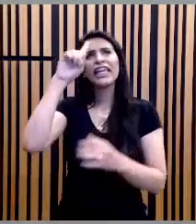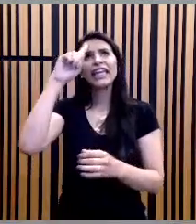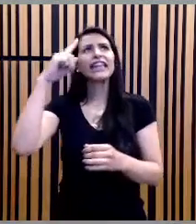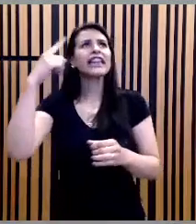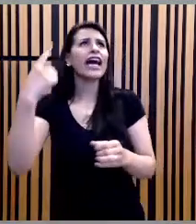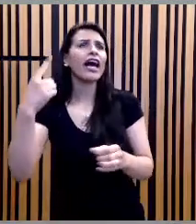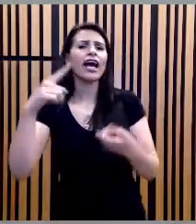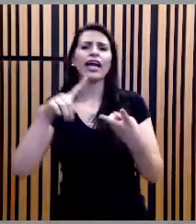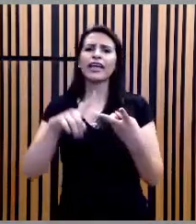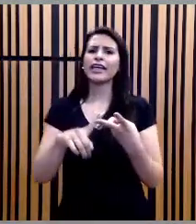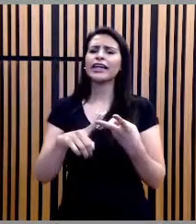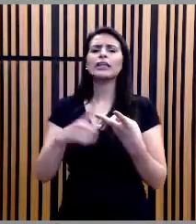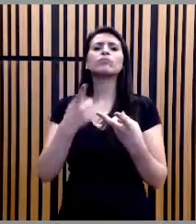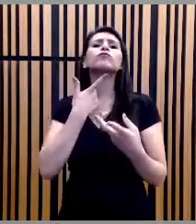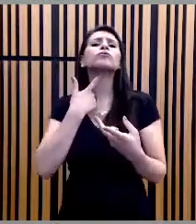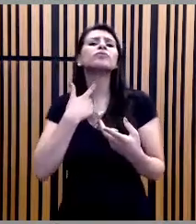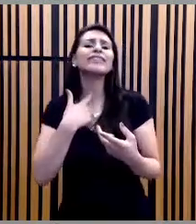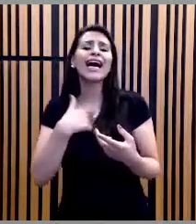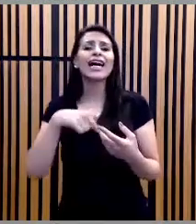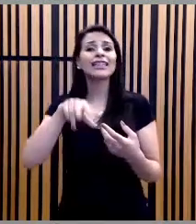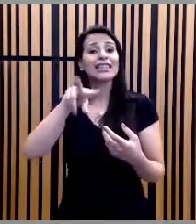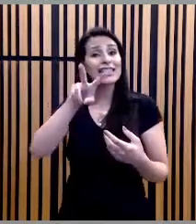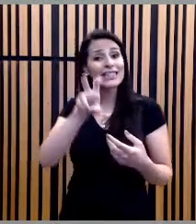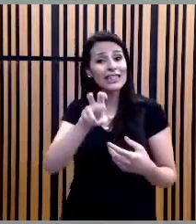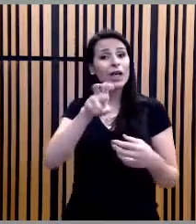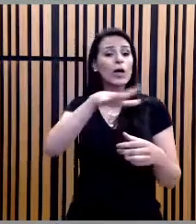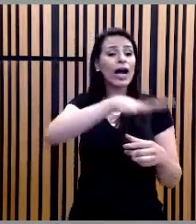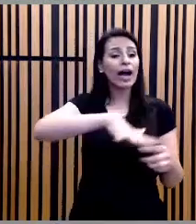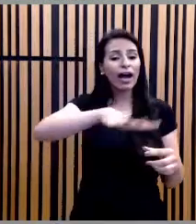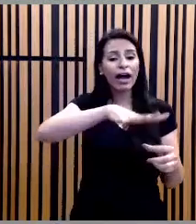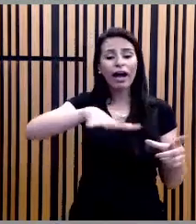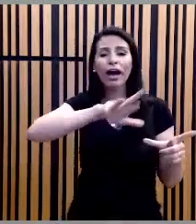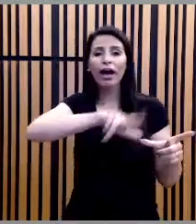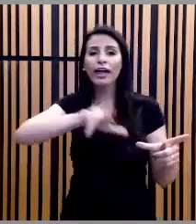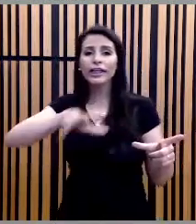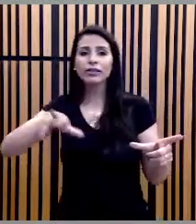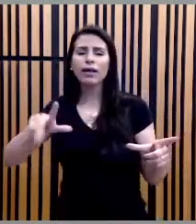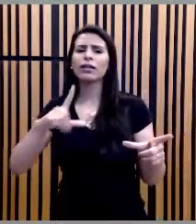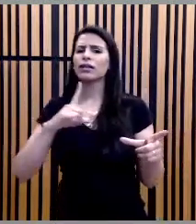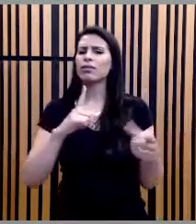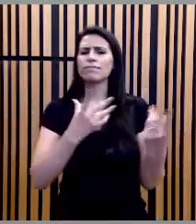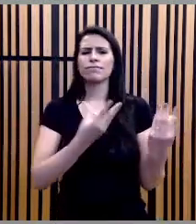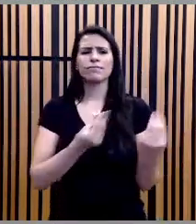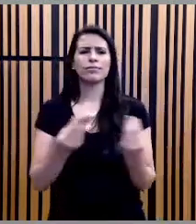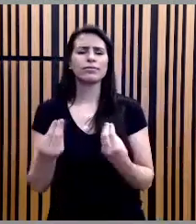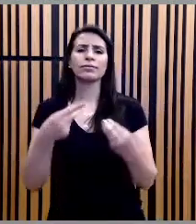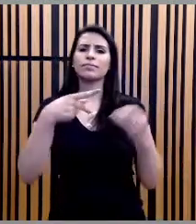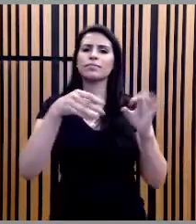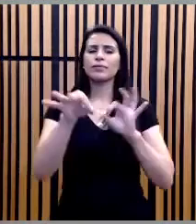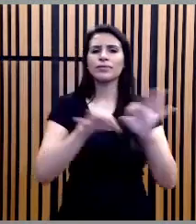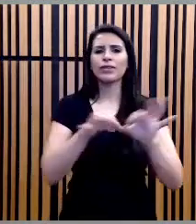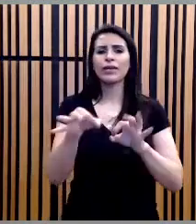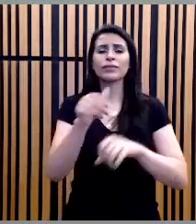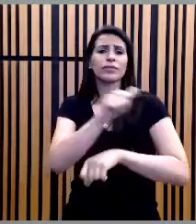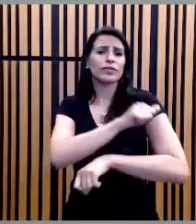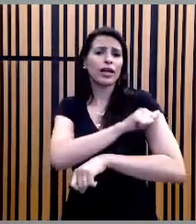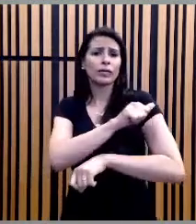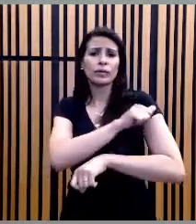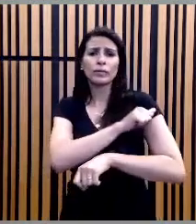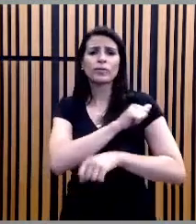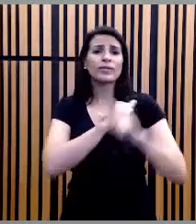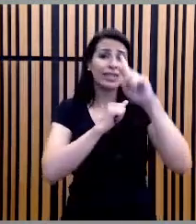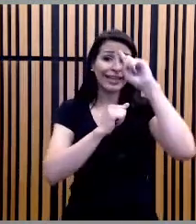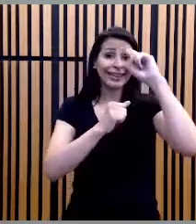vontade dentro dessas cinco áreas. Então, a gente tem muitos projetos de alunos, projetos, pessoal, que nasceram em sala